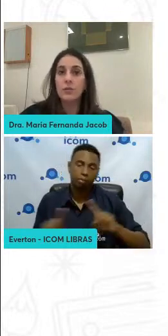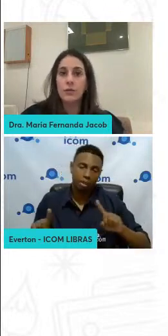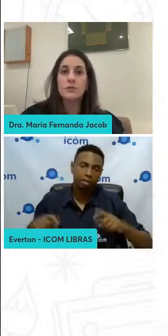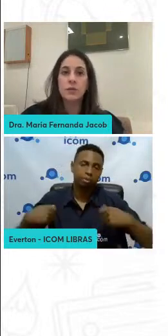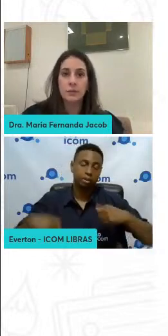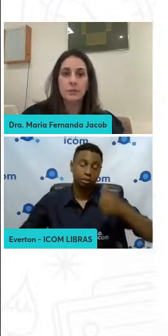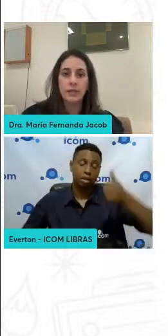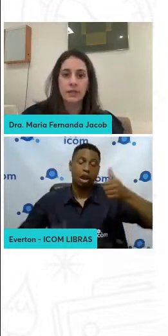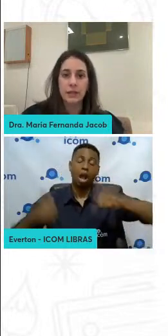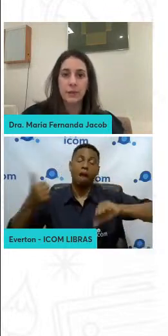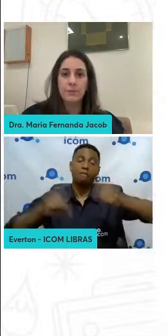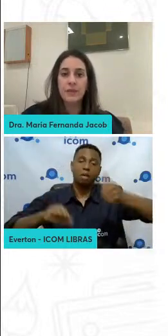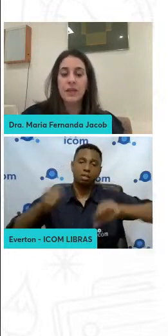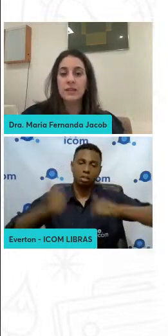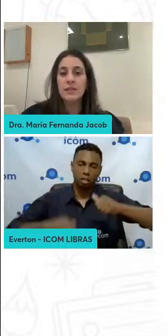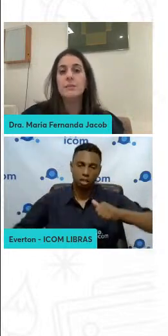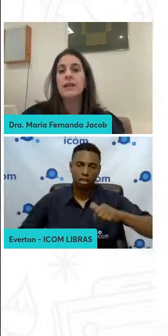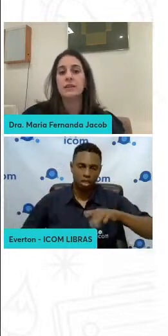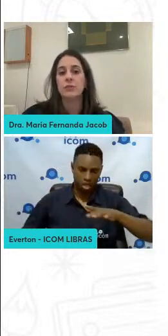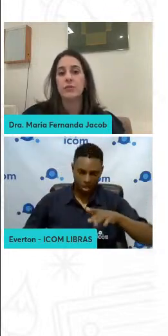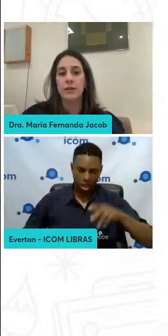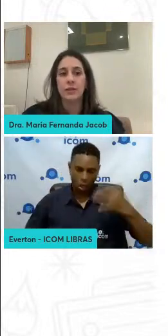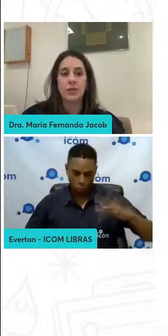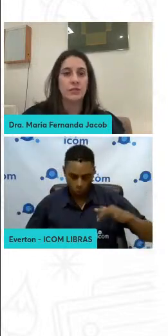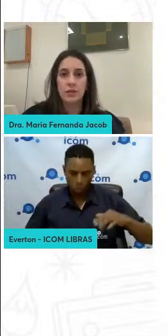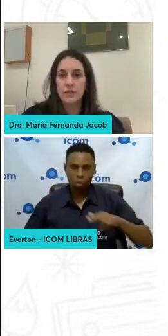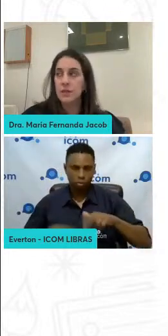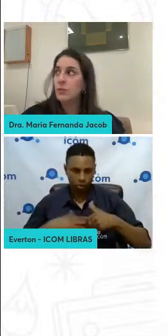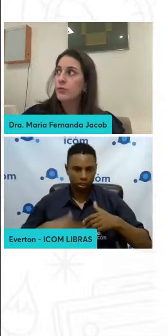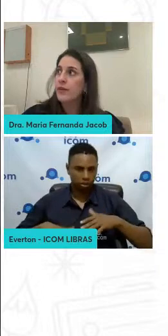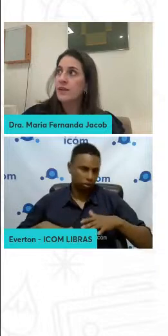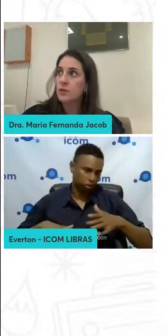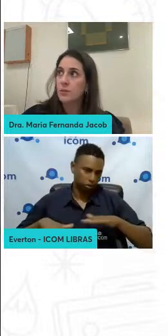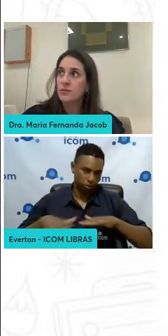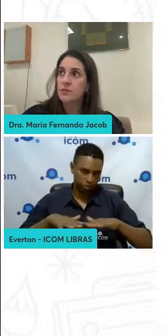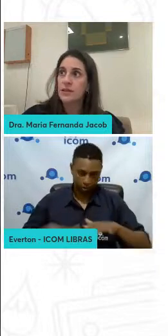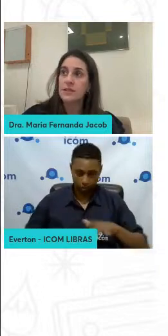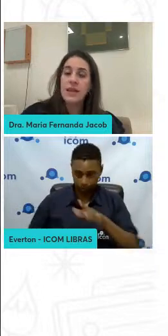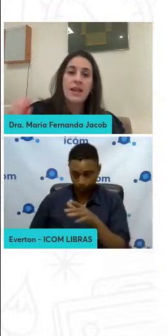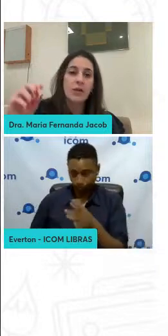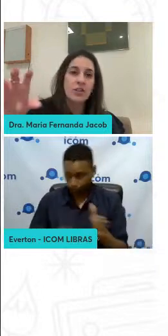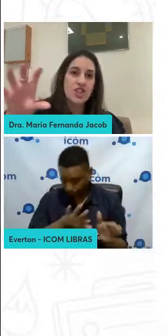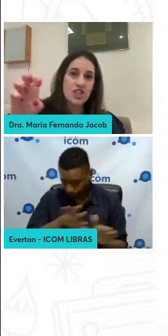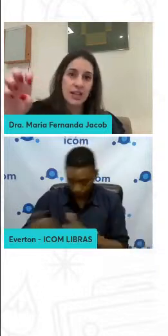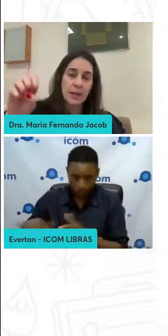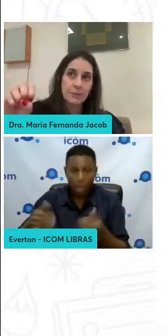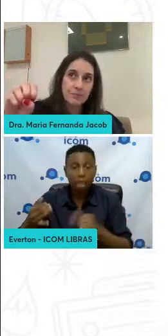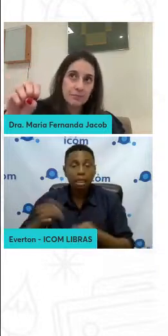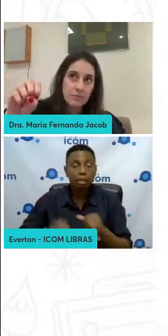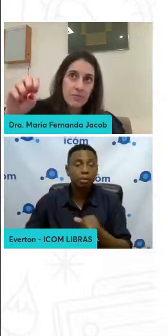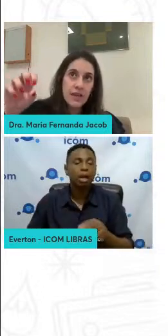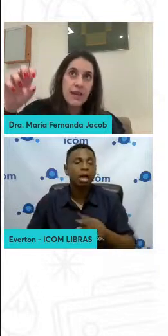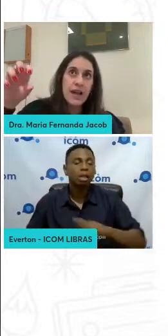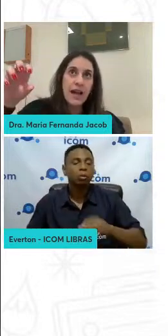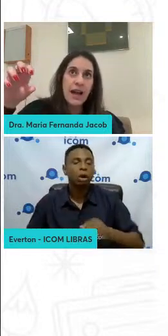só uma dor mecânica. E a química não inflamatória, eu vou dar um exemplo fácil aqui para vocês. É quando a gente